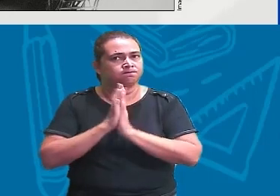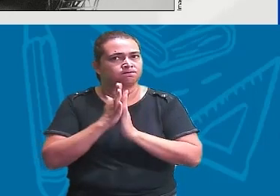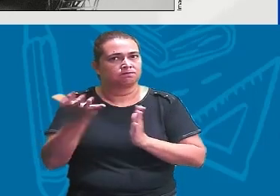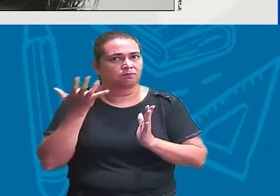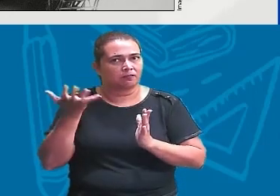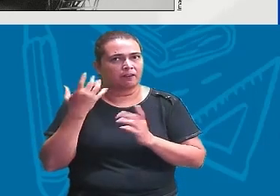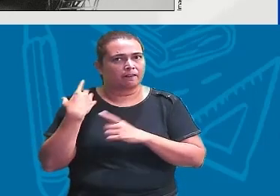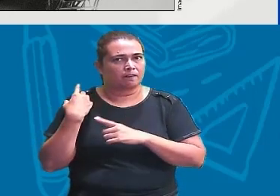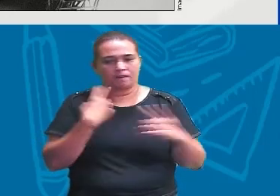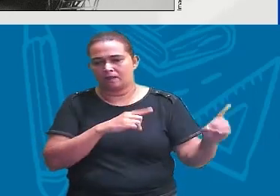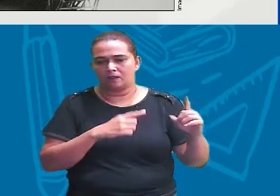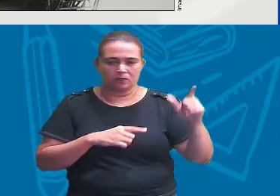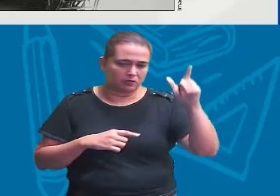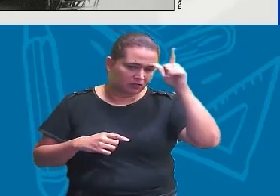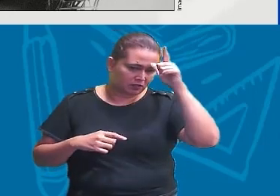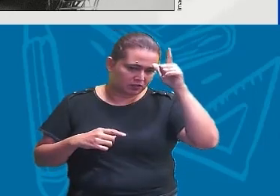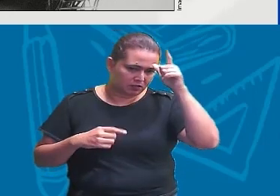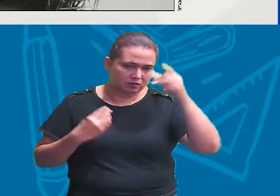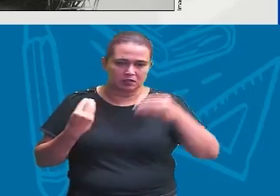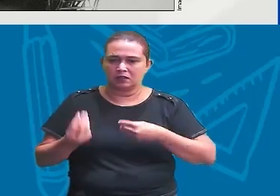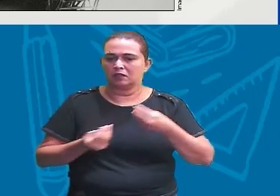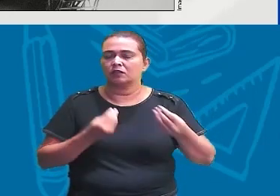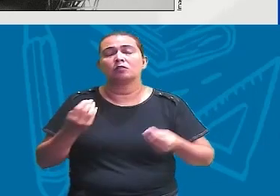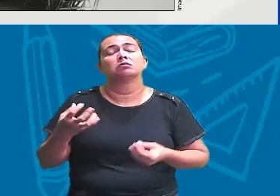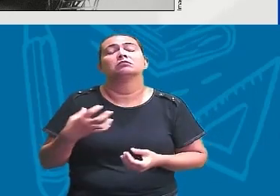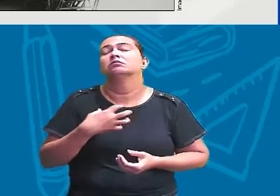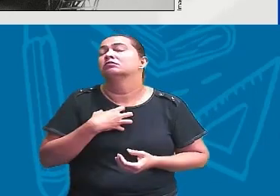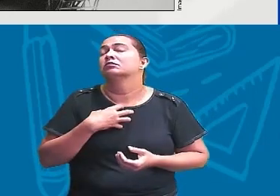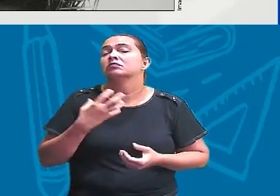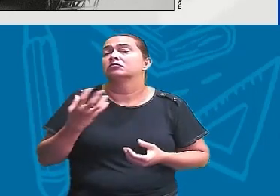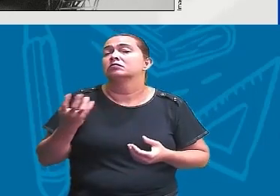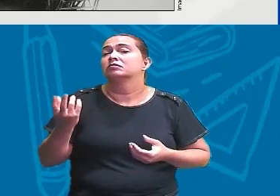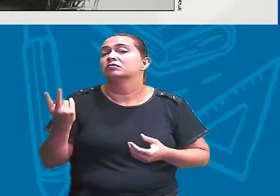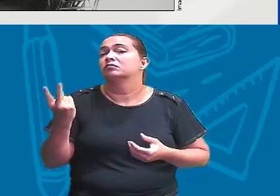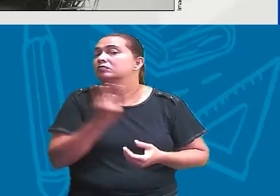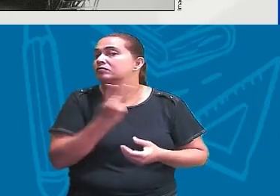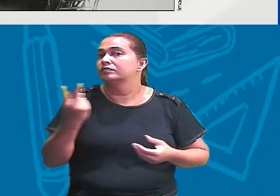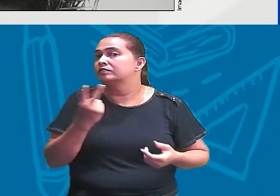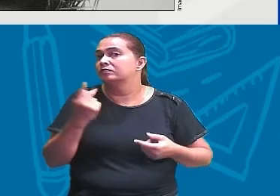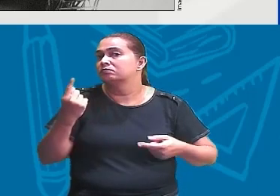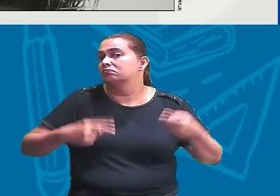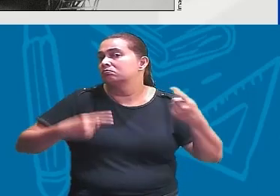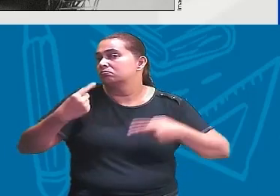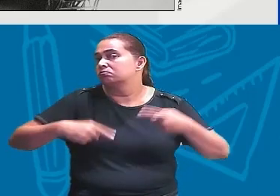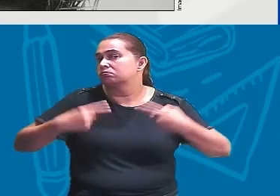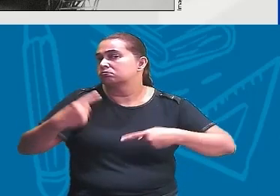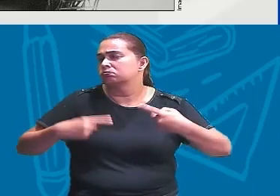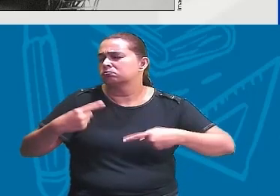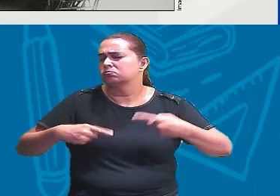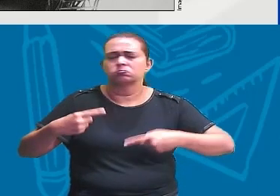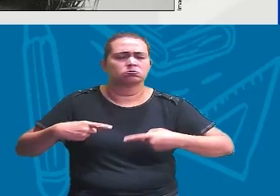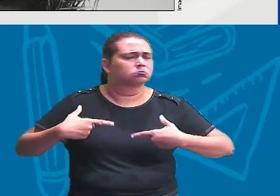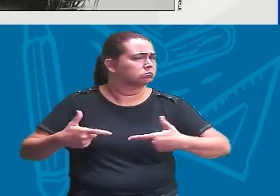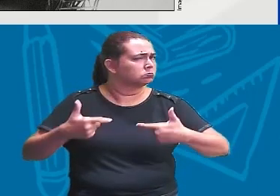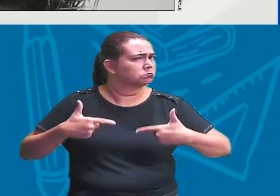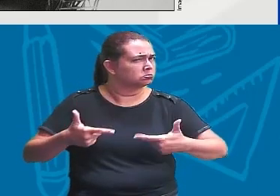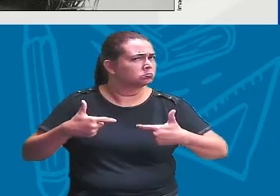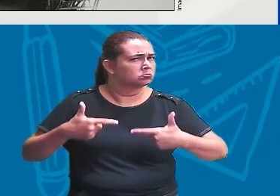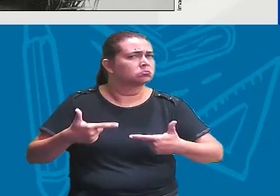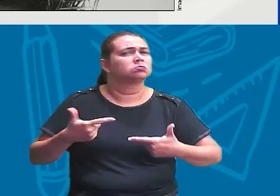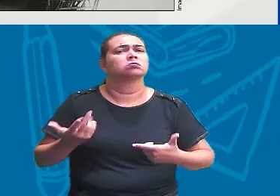Como é que esse sentimento de revanche, como é que essa disputa colonial e essa